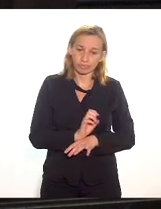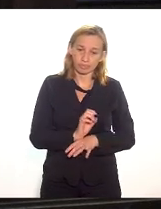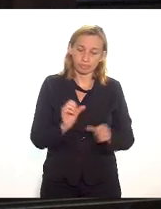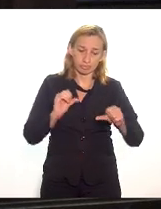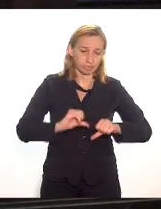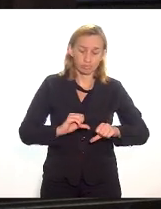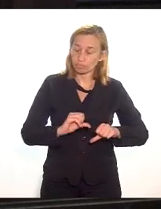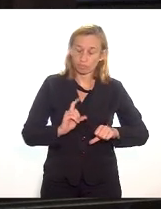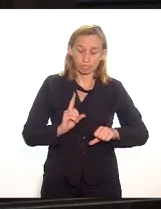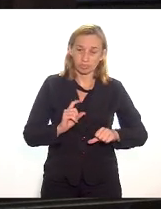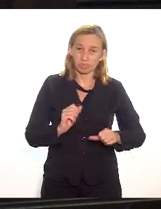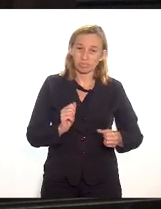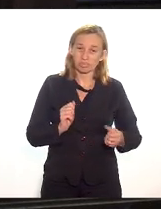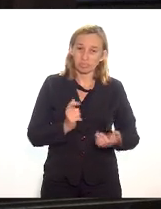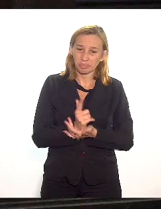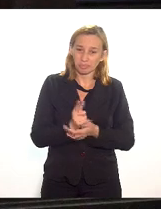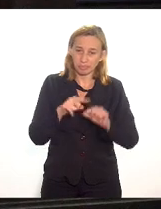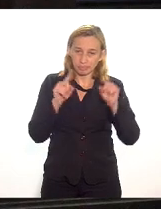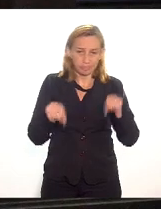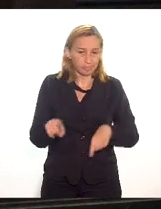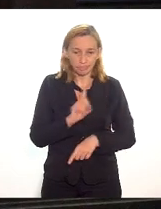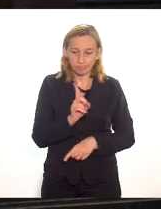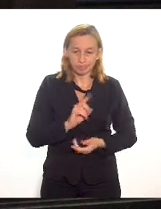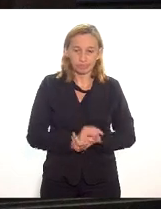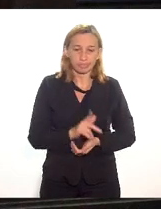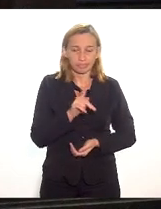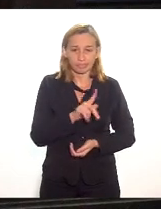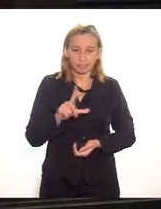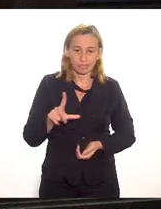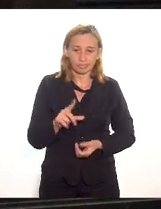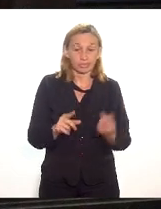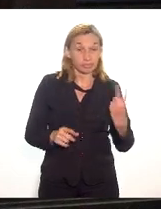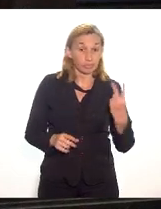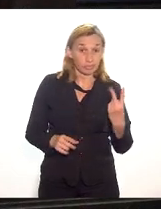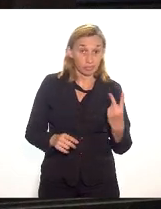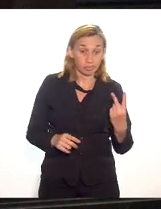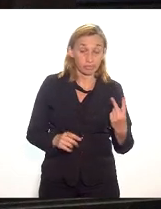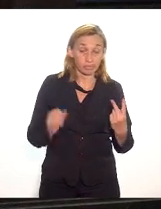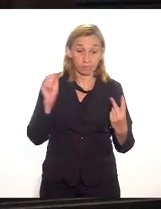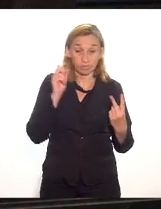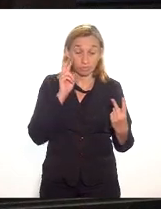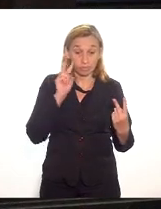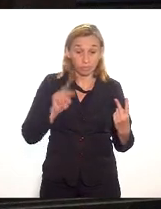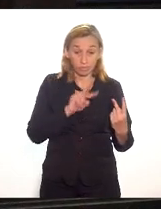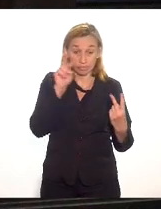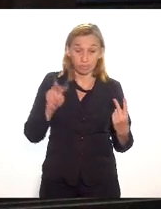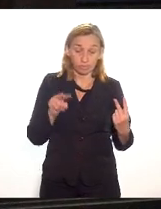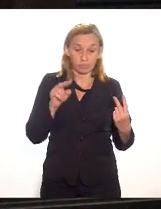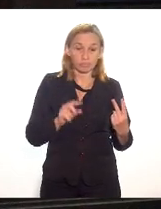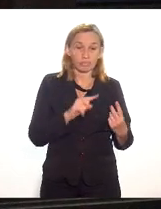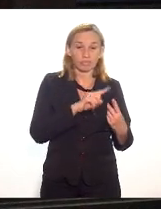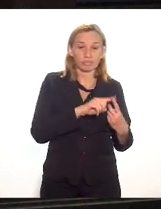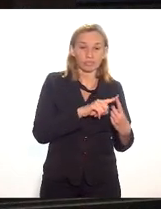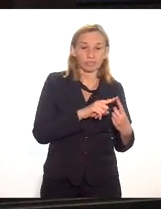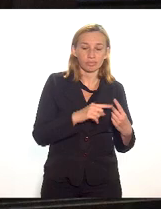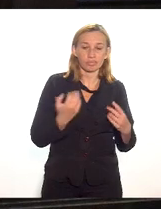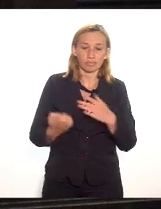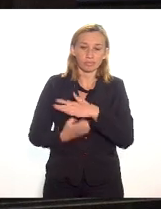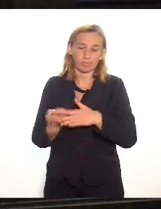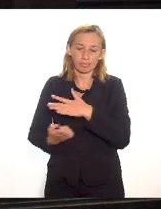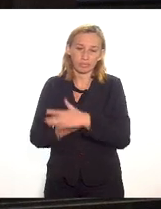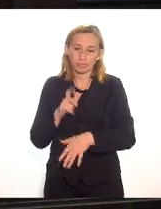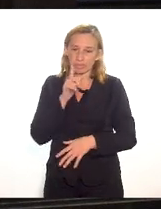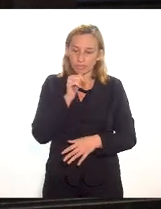causa de pagamento de servidores. Por isso, esse PDL tem essas duas dimensões. Por um lado, a defesa de uma SEDAI pública estatal